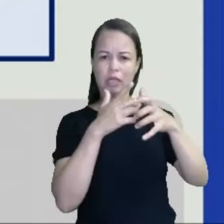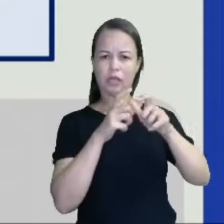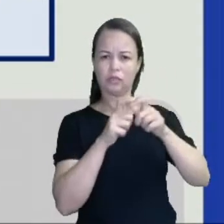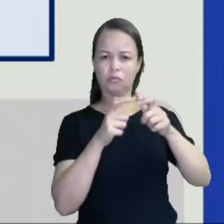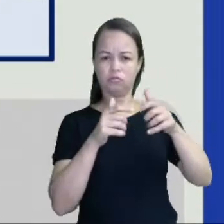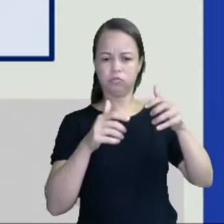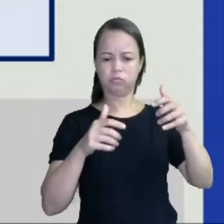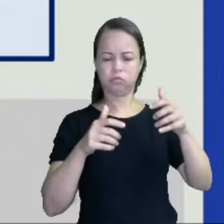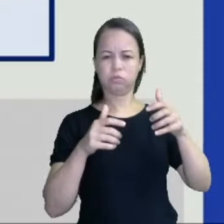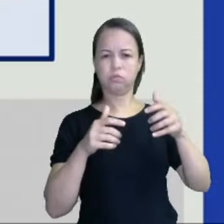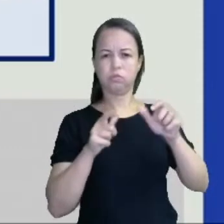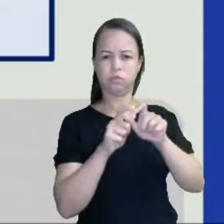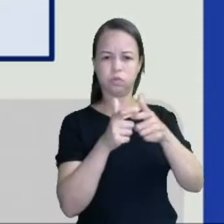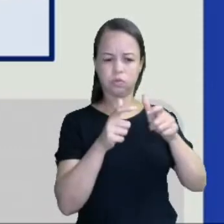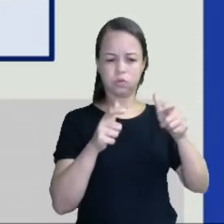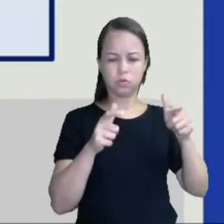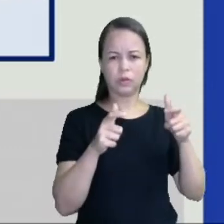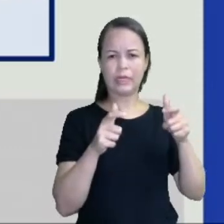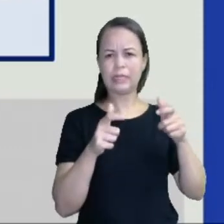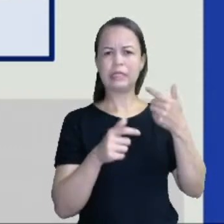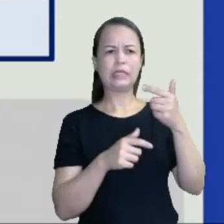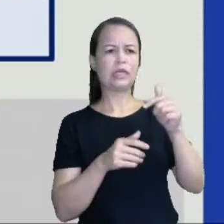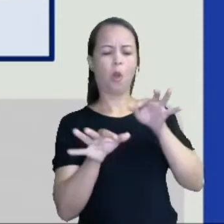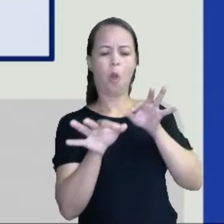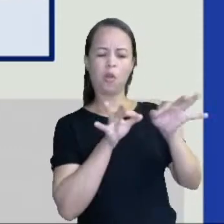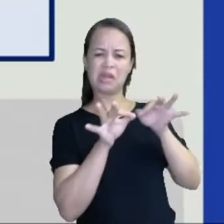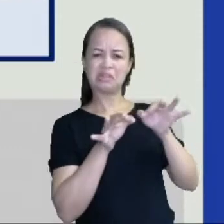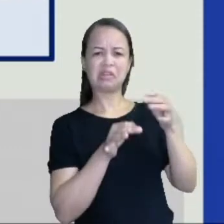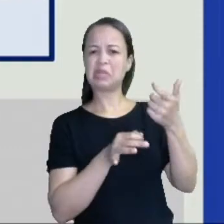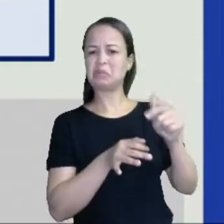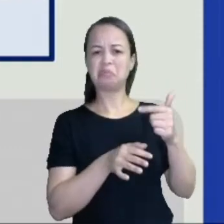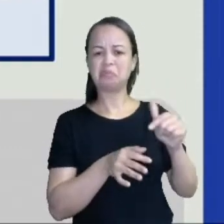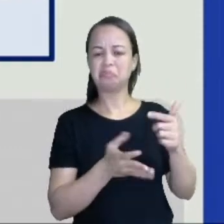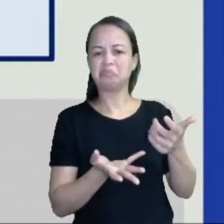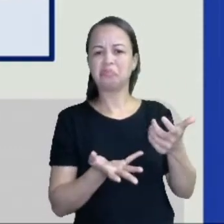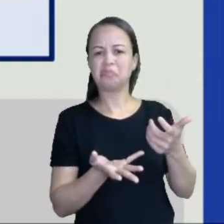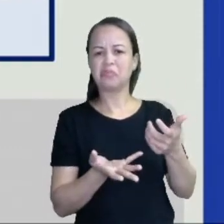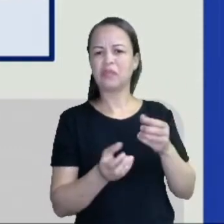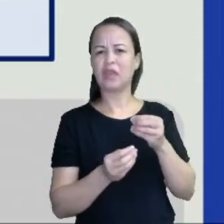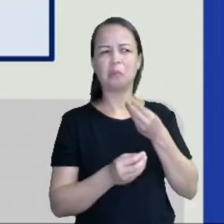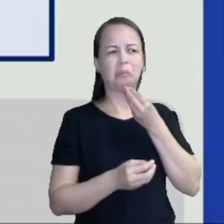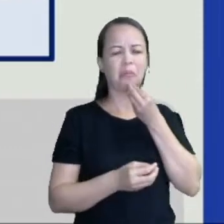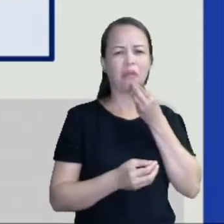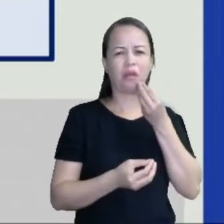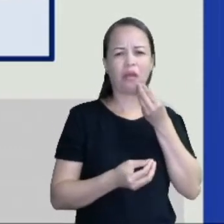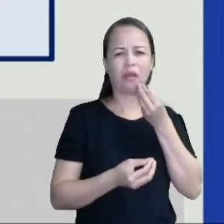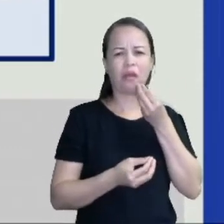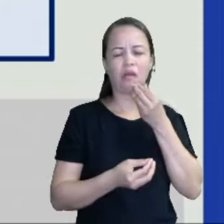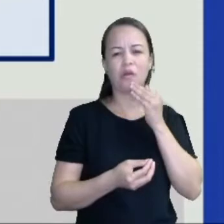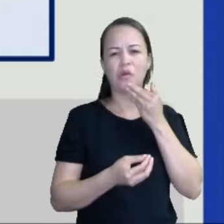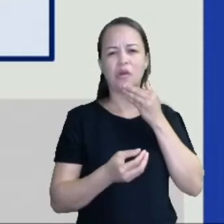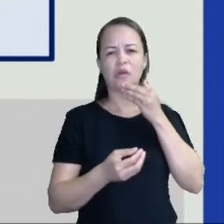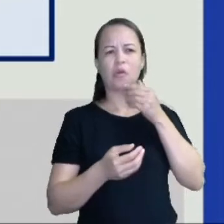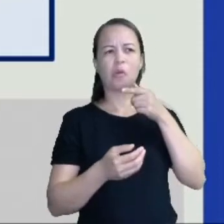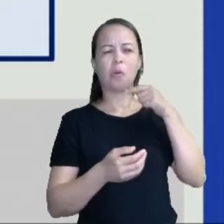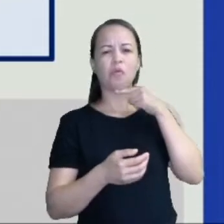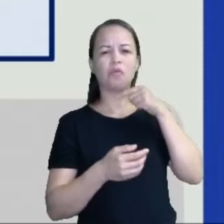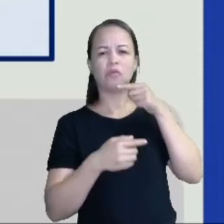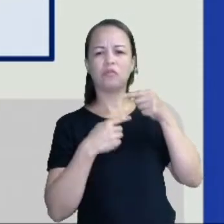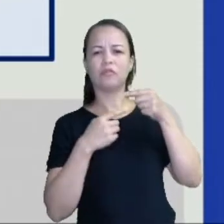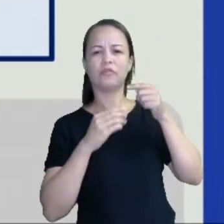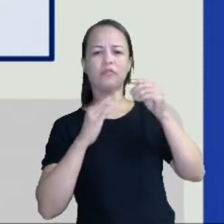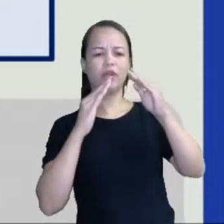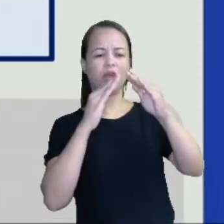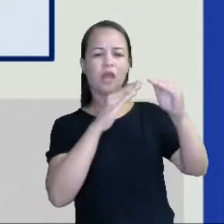espontânea, não é? Sem nenhum planejamento. Mal conseguimos ver as